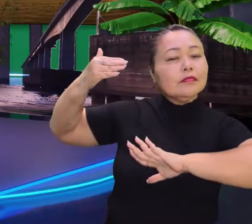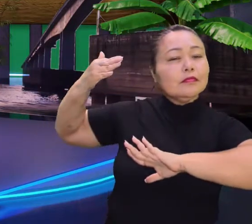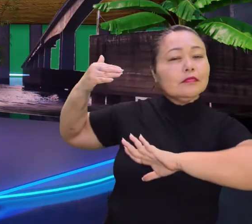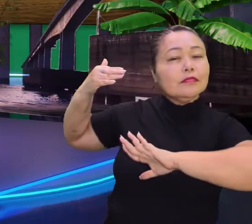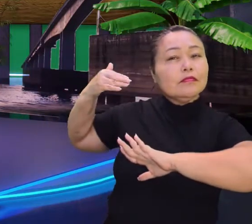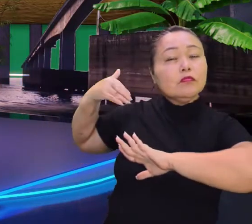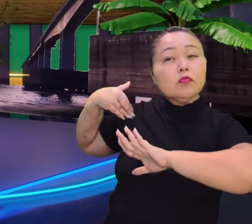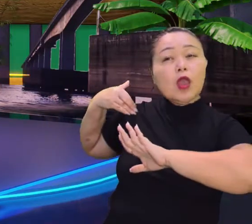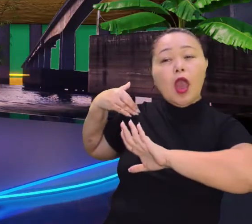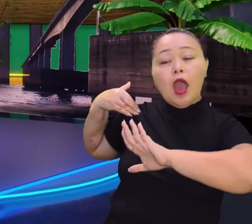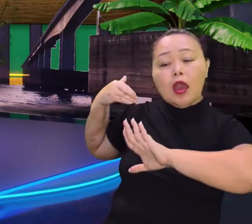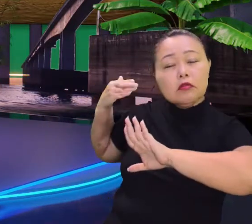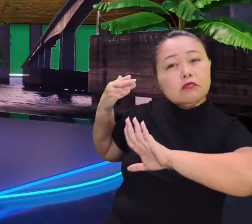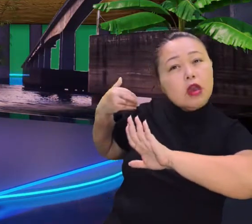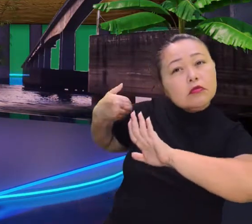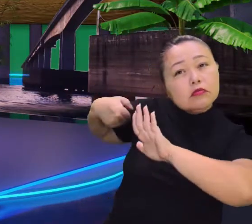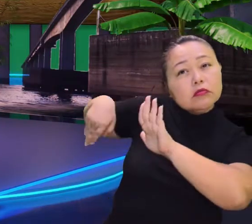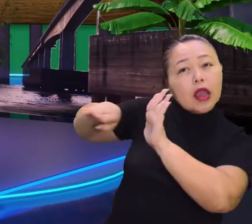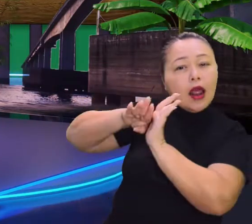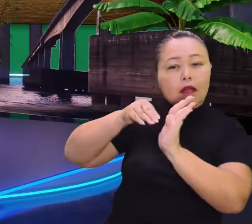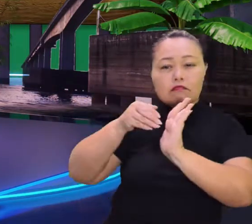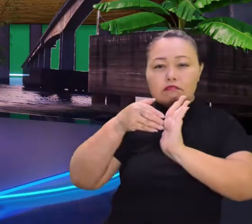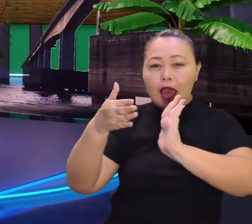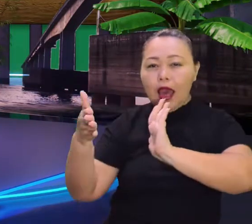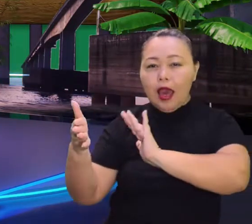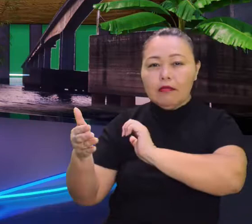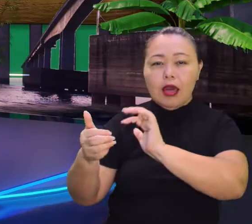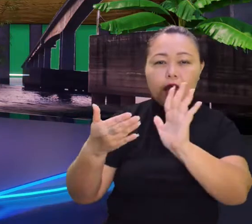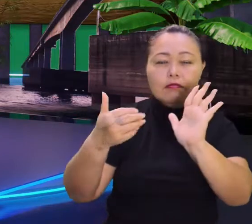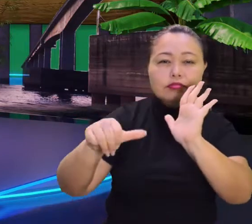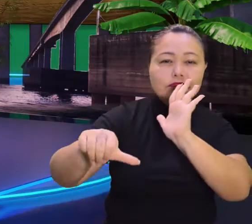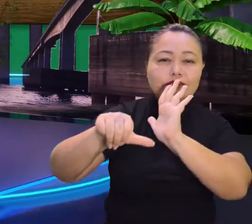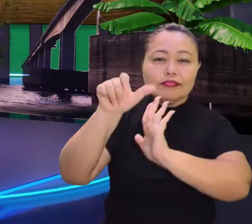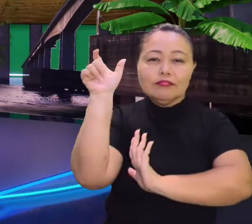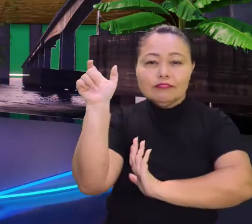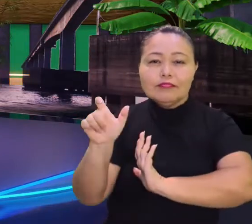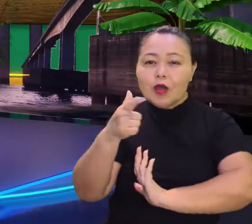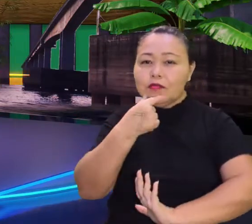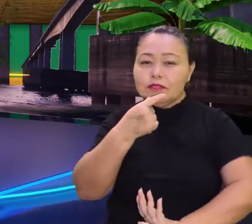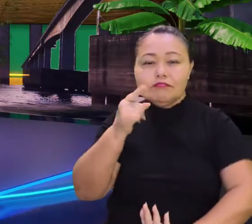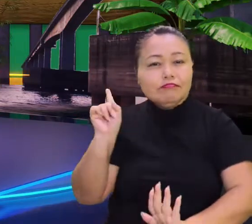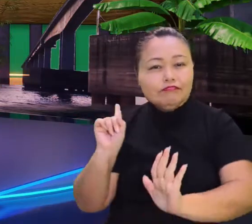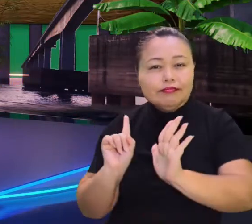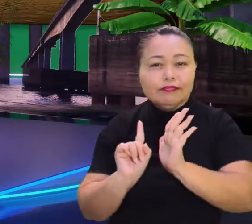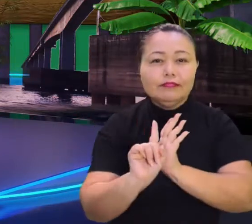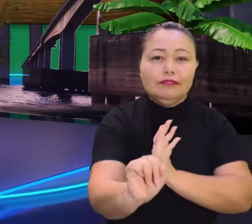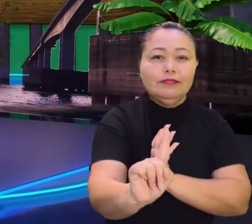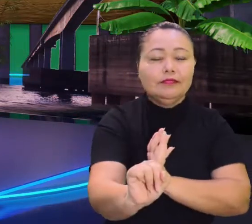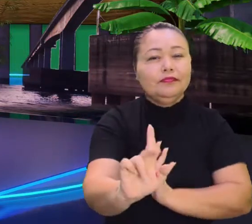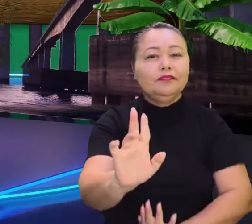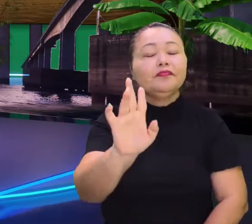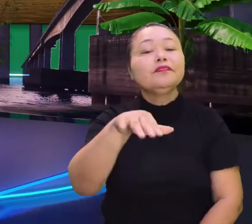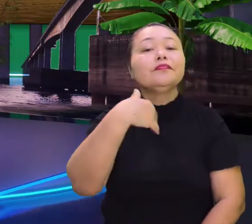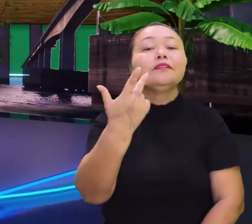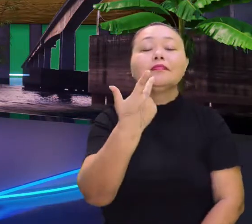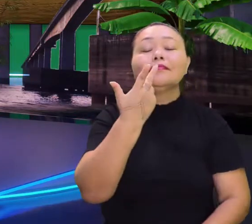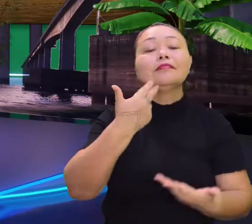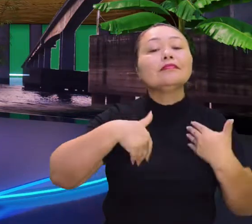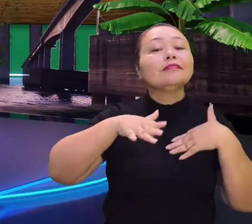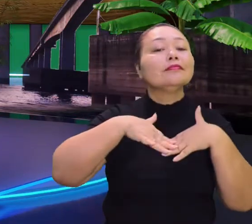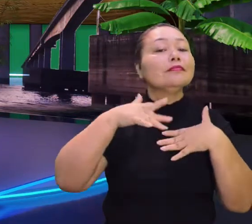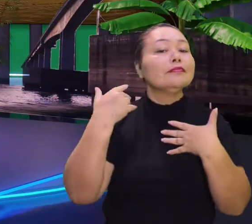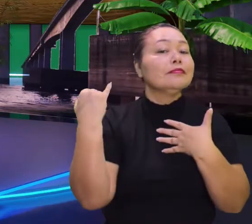dos desbravadores que aqui chegaram. Muito bem, com certeza. Então, olha só, vamos falar sobre uma